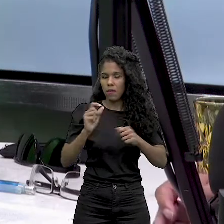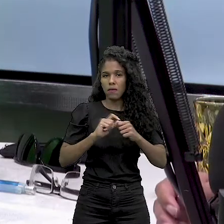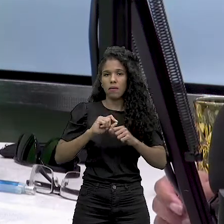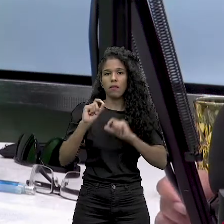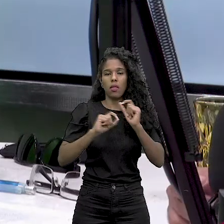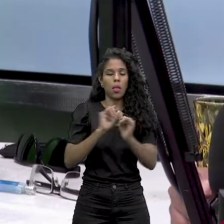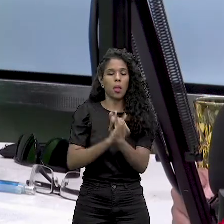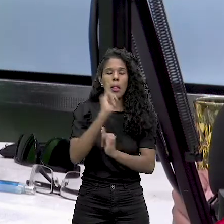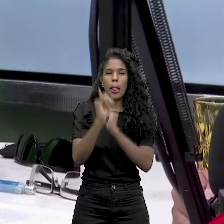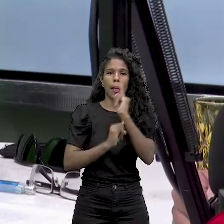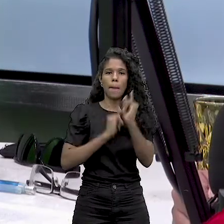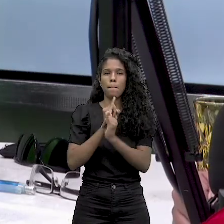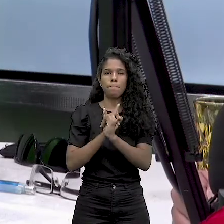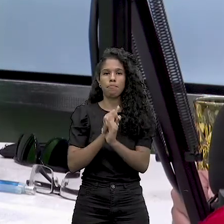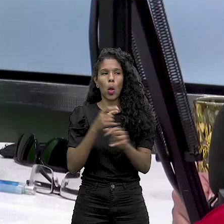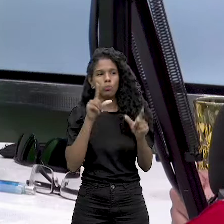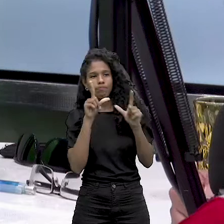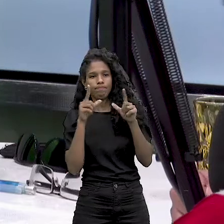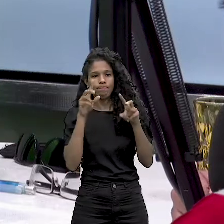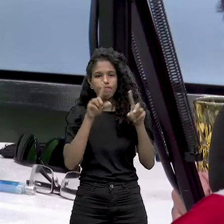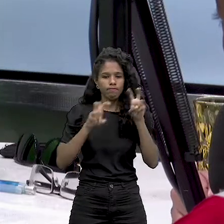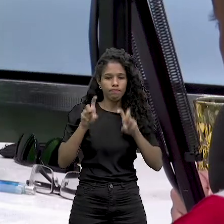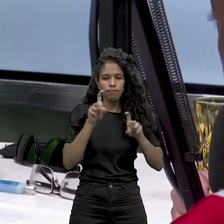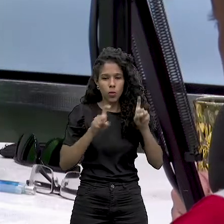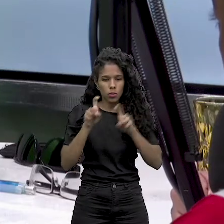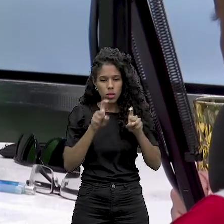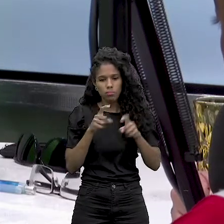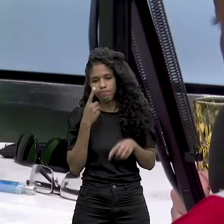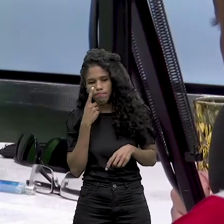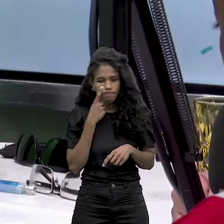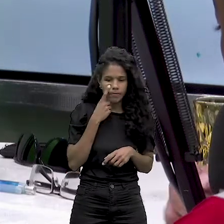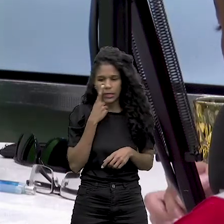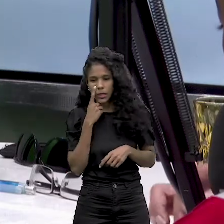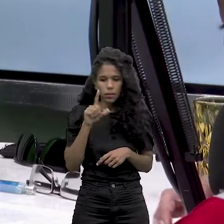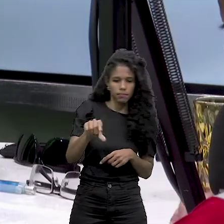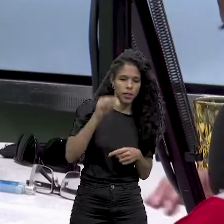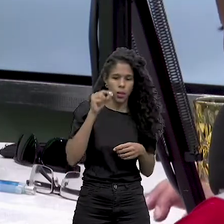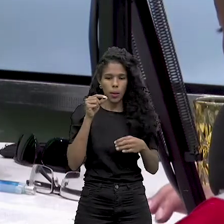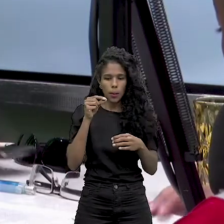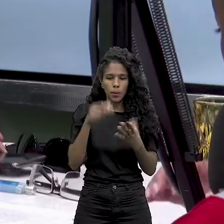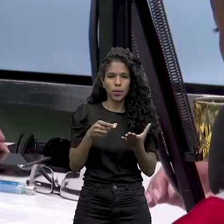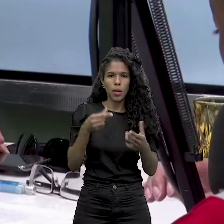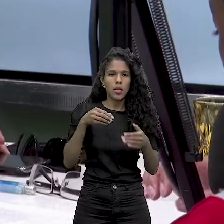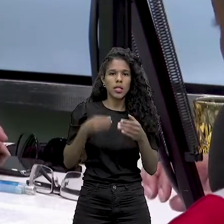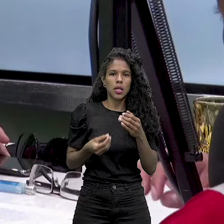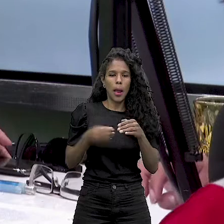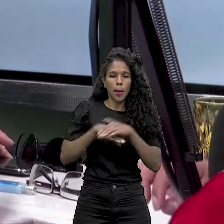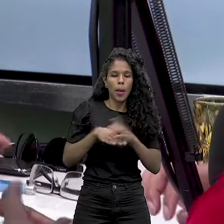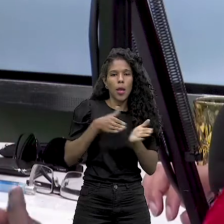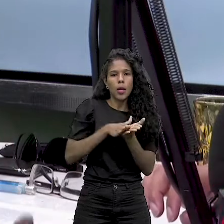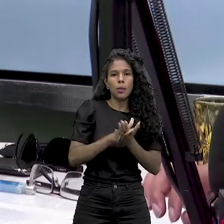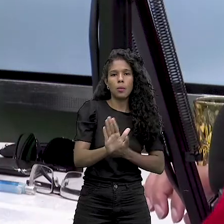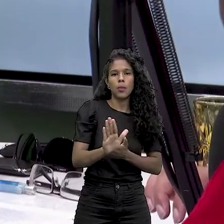venda internacional, você tem os sites de venda nacional, você tem o site das empresas. Antes não. Antes, para você ter